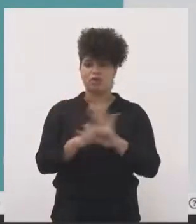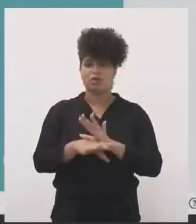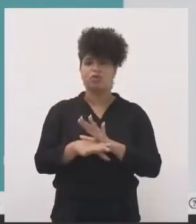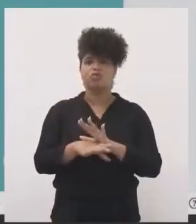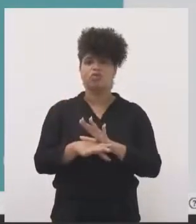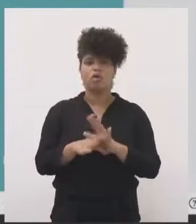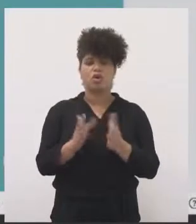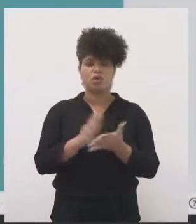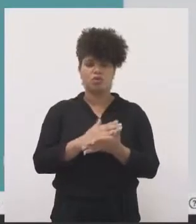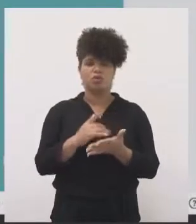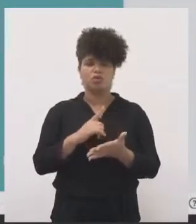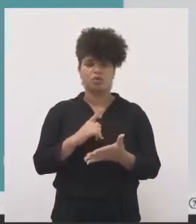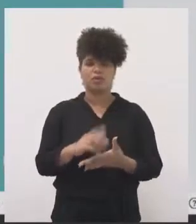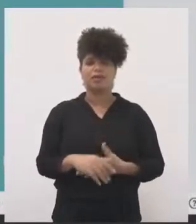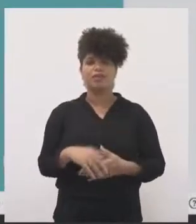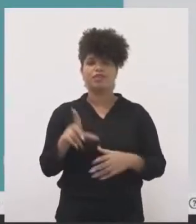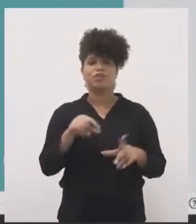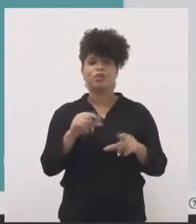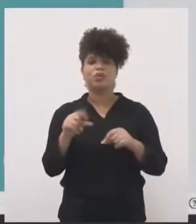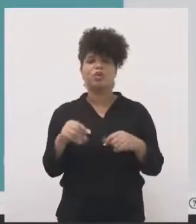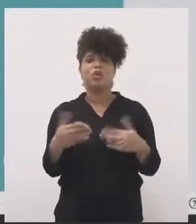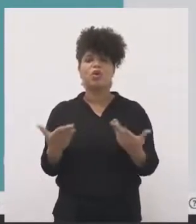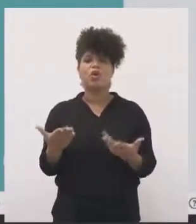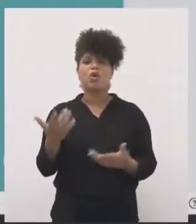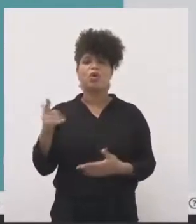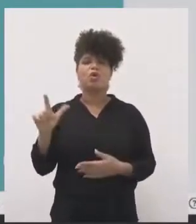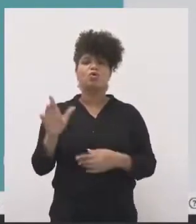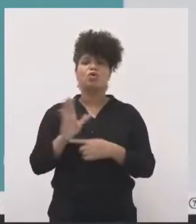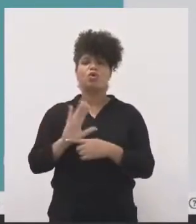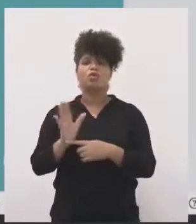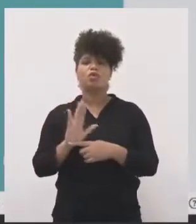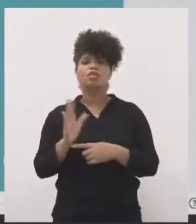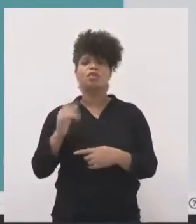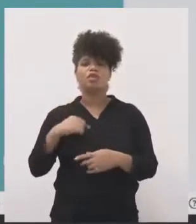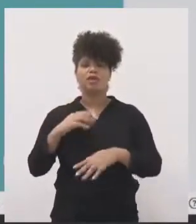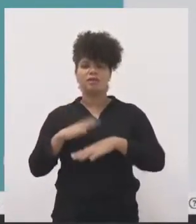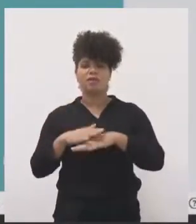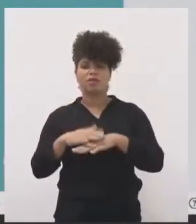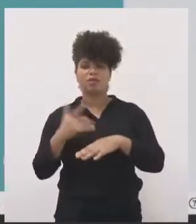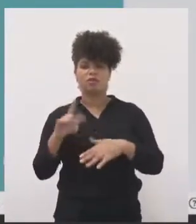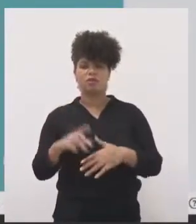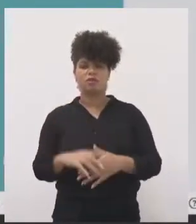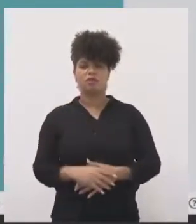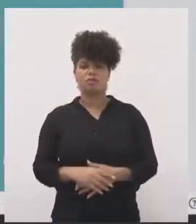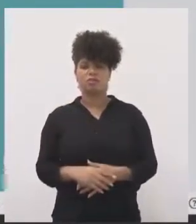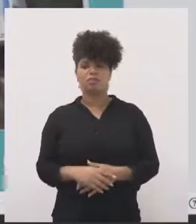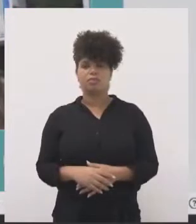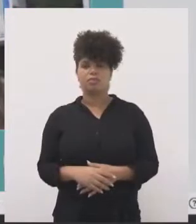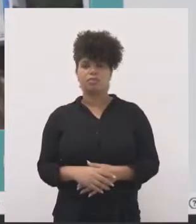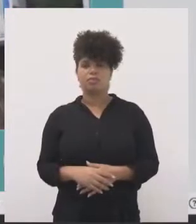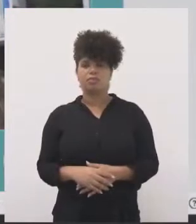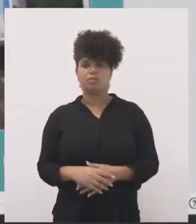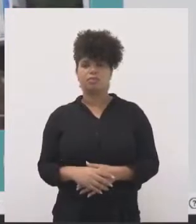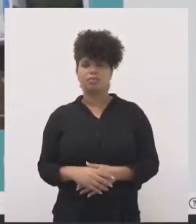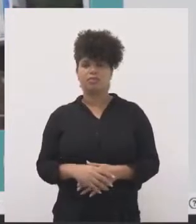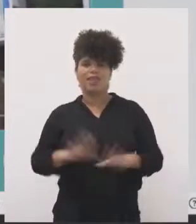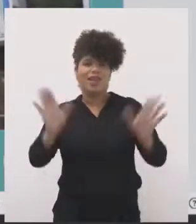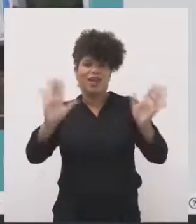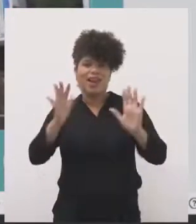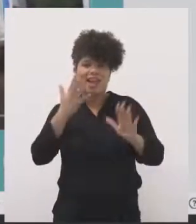guardados, pré-gravados, e eu vou escolher um outro vídeo aqui que eu já gravei anteriormente.